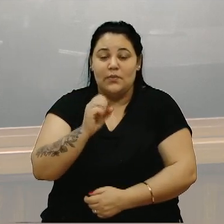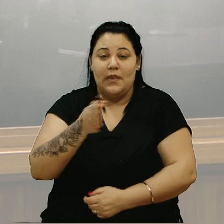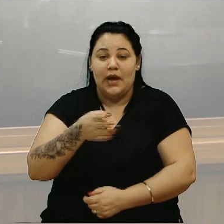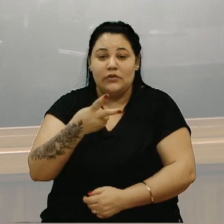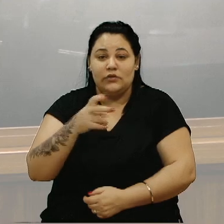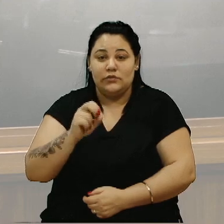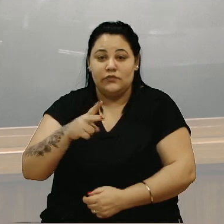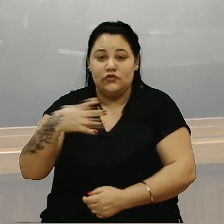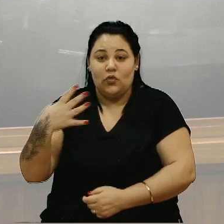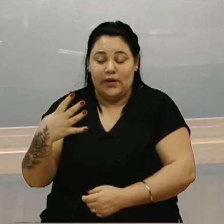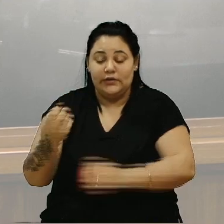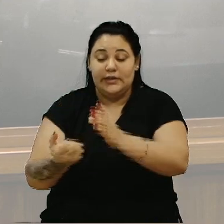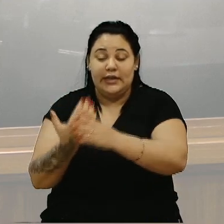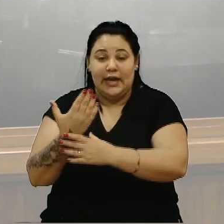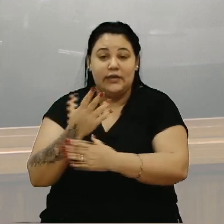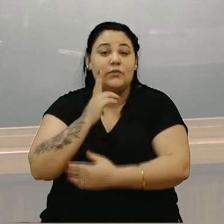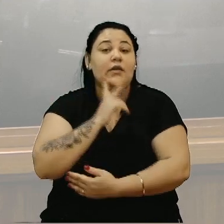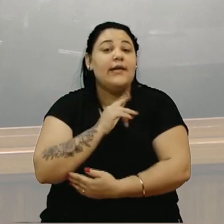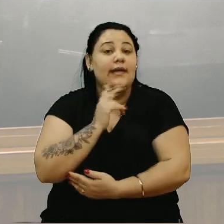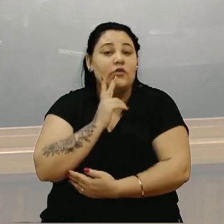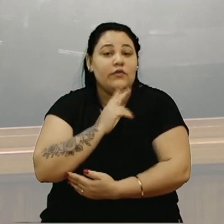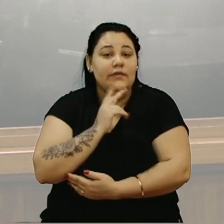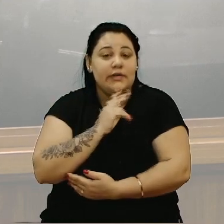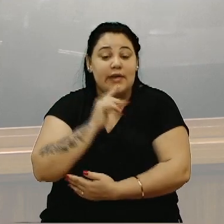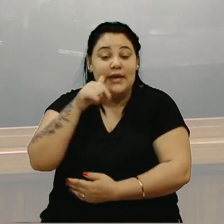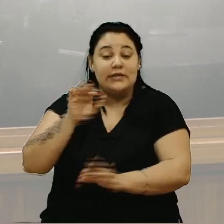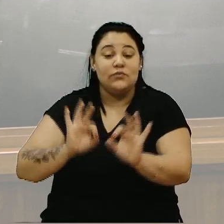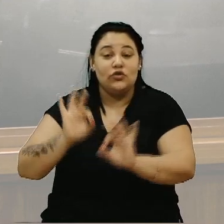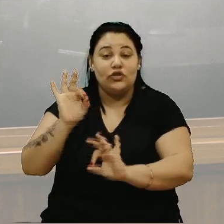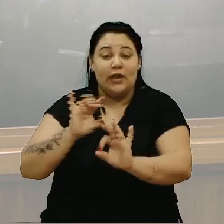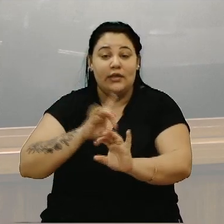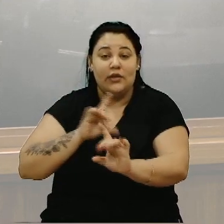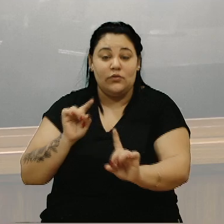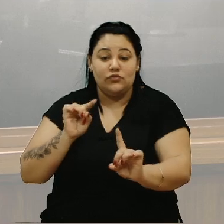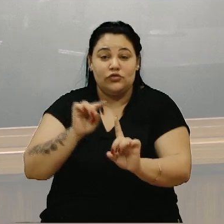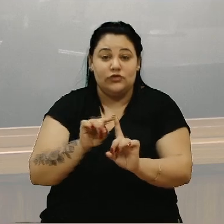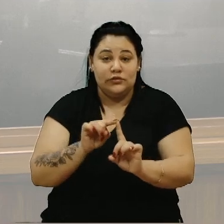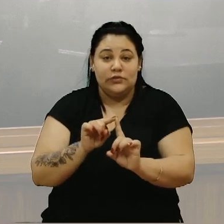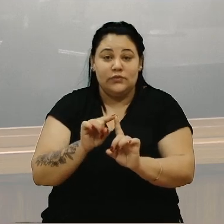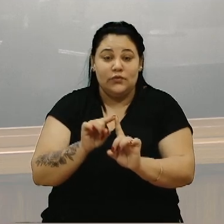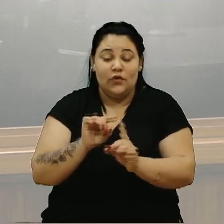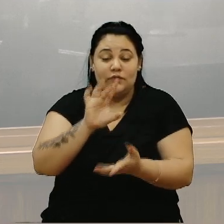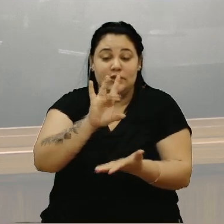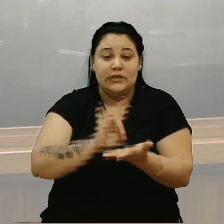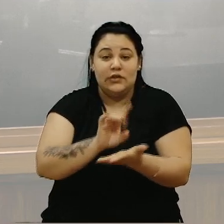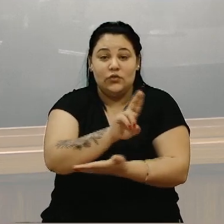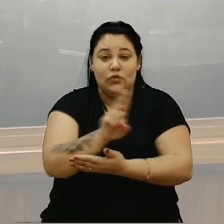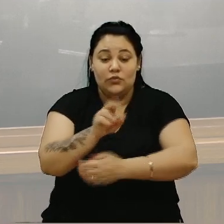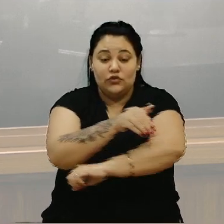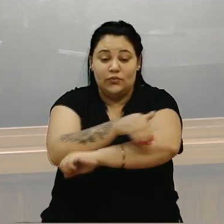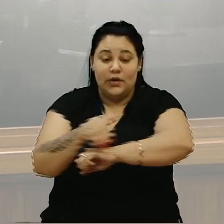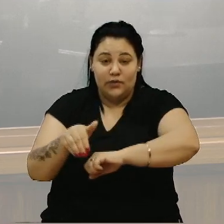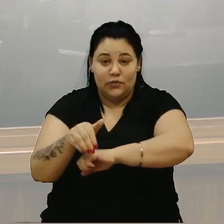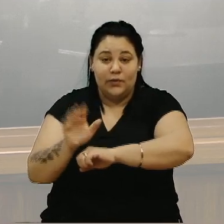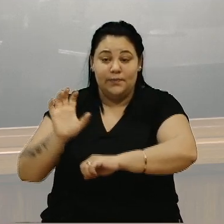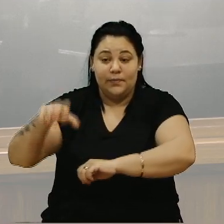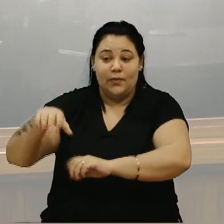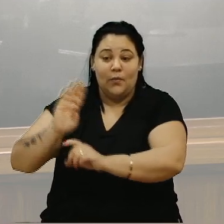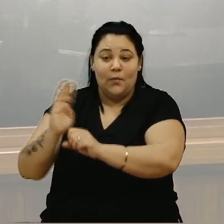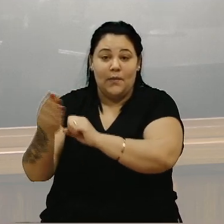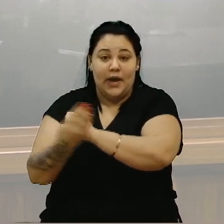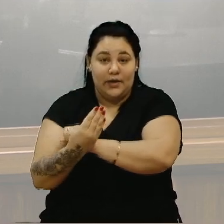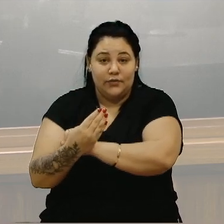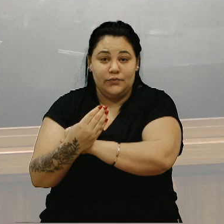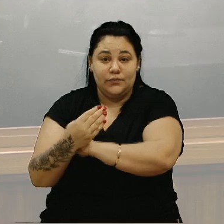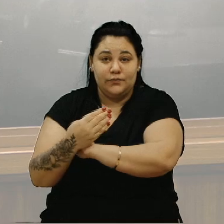158/2024, de autoria do vereador Renato Oliveira. Este projeto propõe a denominação de uma via pública municipal situada no bairro Santa Fé, com o nome